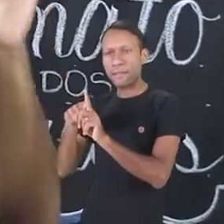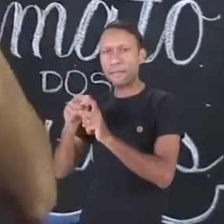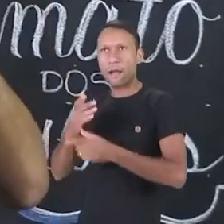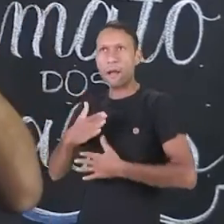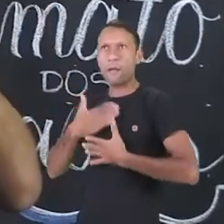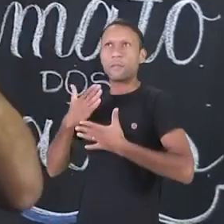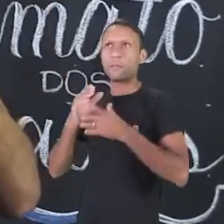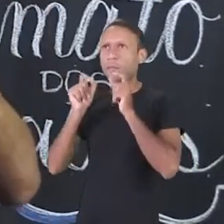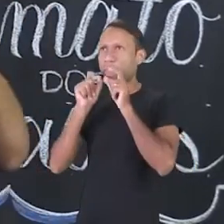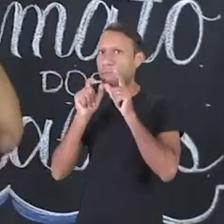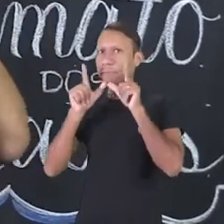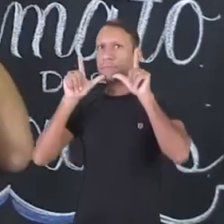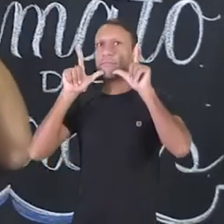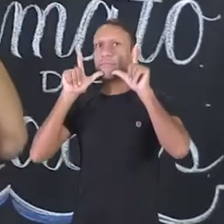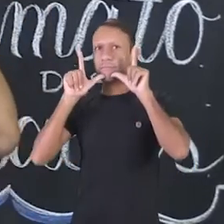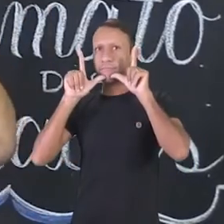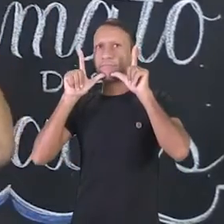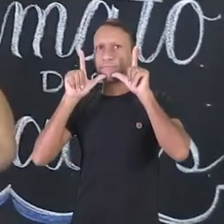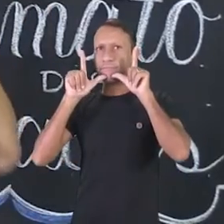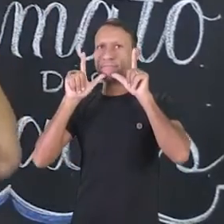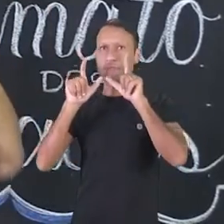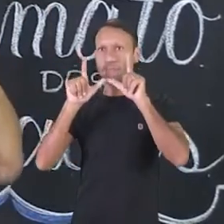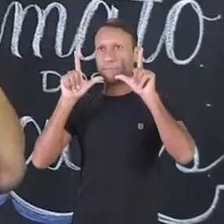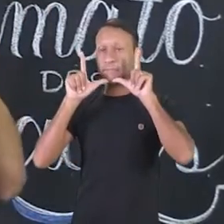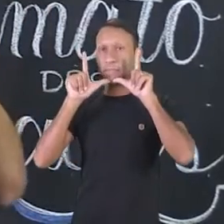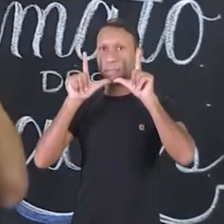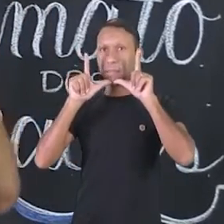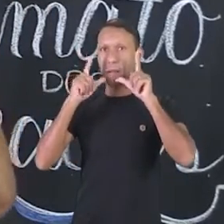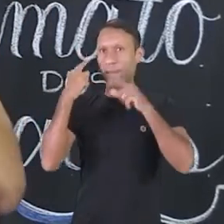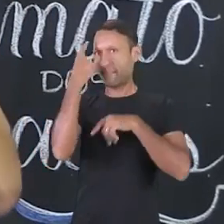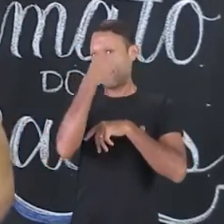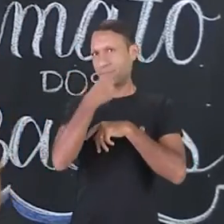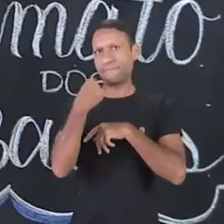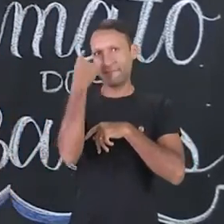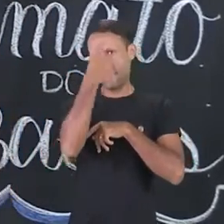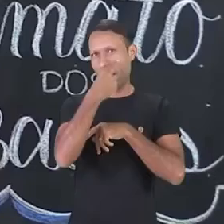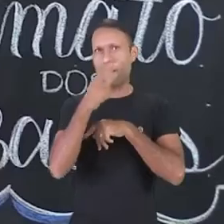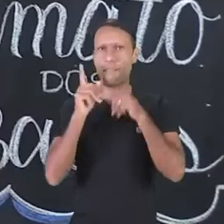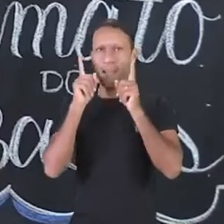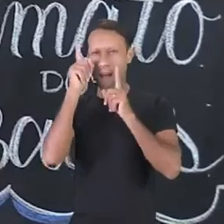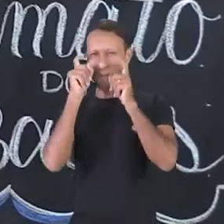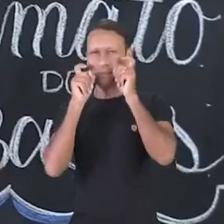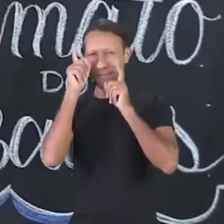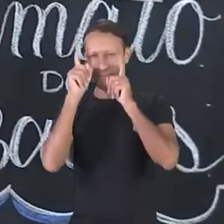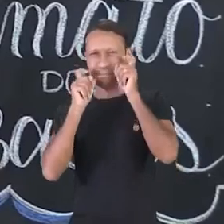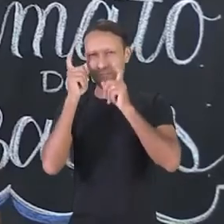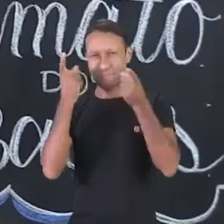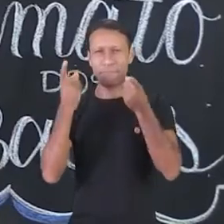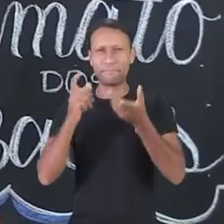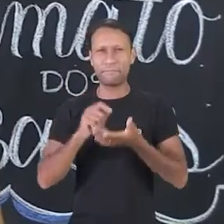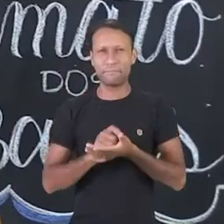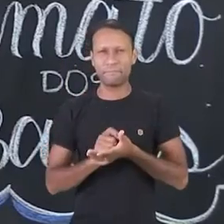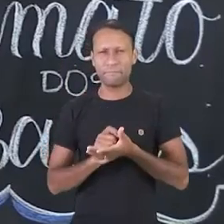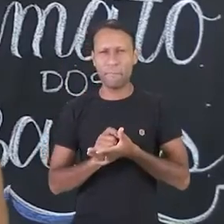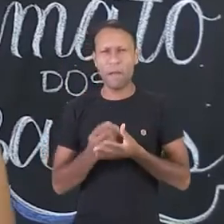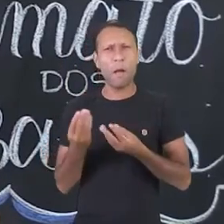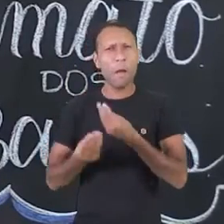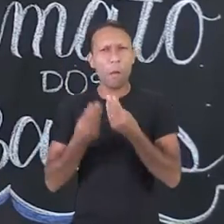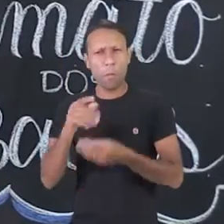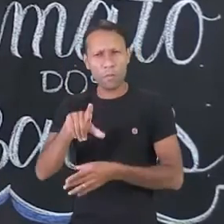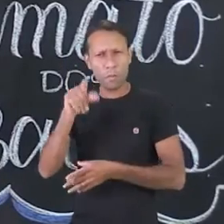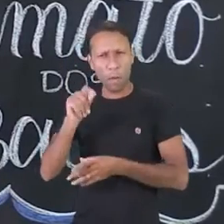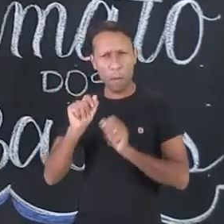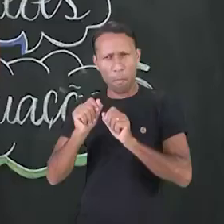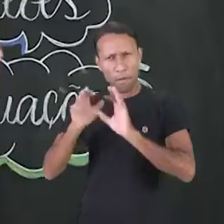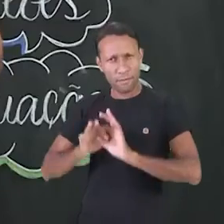do ombro para cima, ou só do rosto, ou um plano bem próximo, né? Um primeiríssimo plano, que a gente chama também de um close. E essa escolha, esse uso